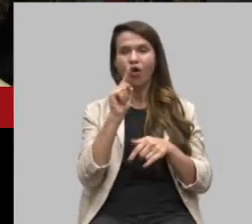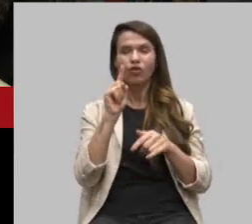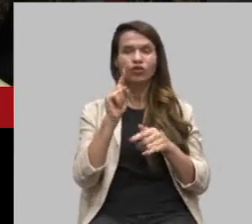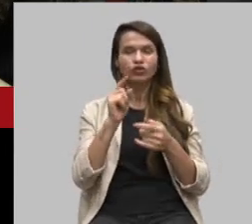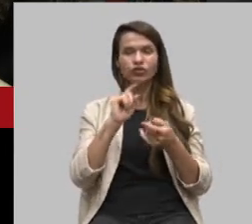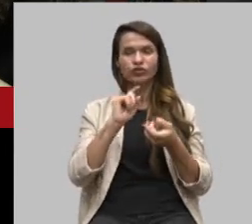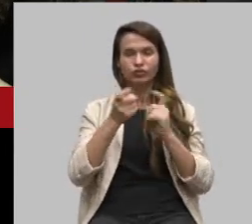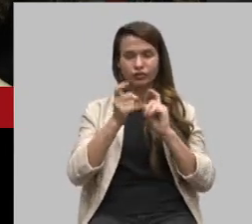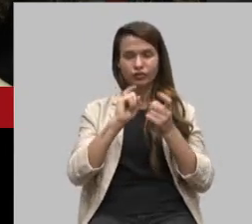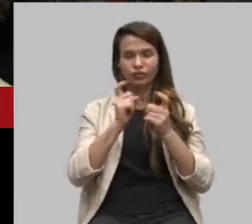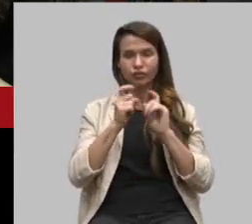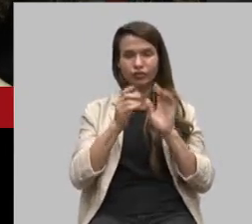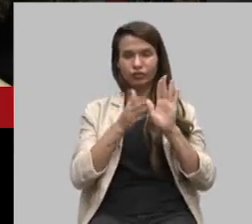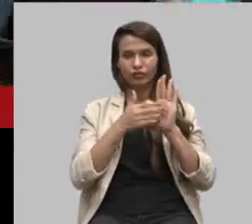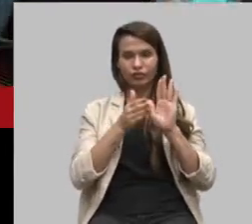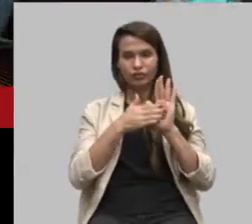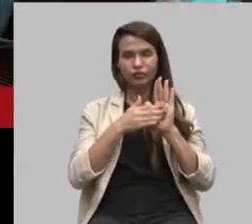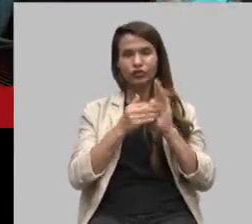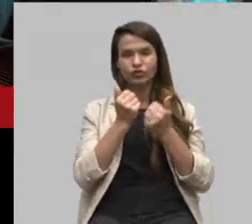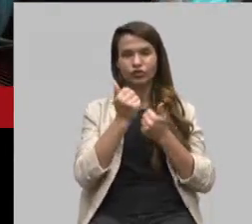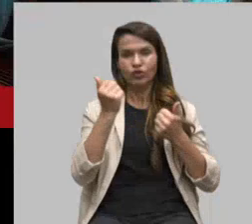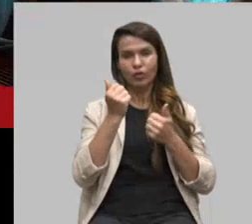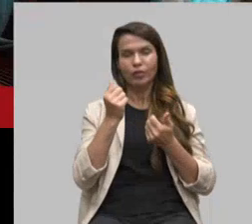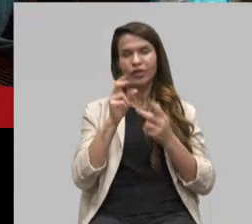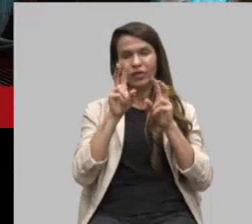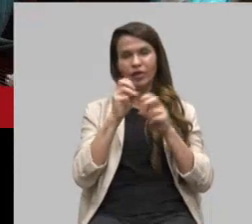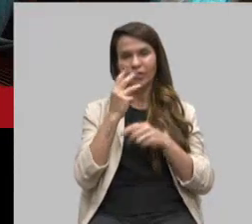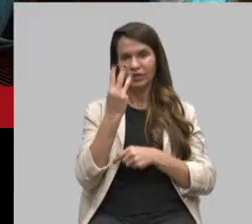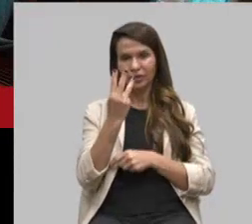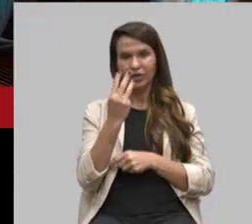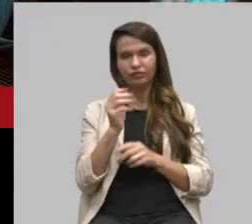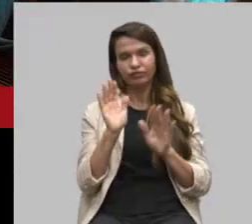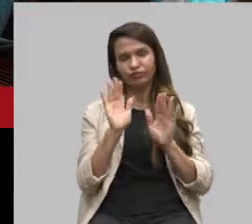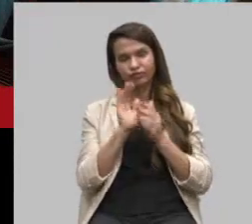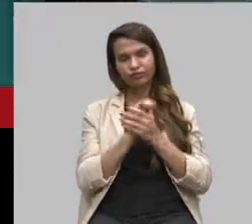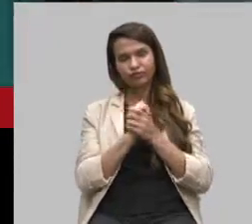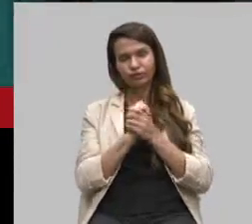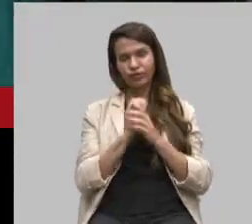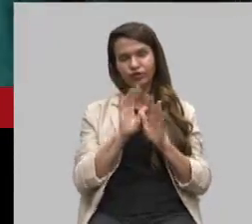despeço de todos Obrigada ra